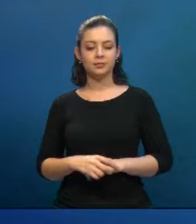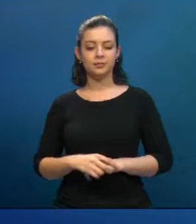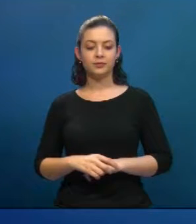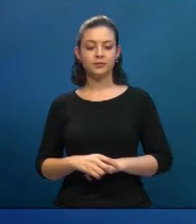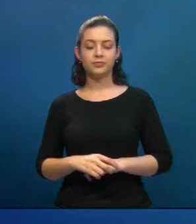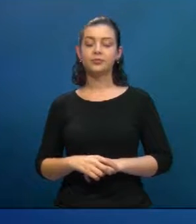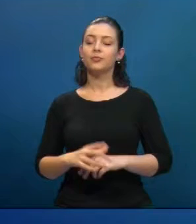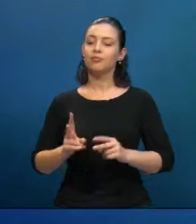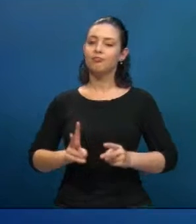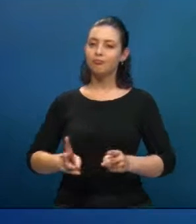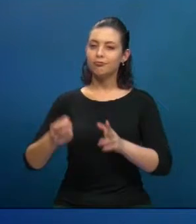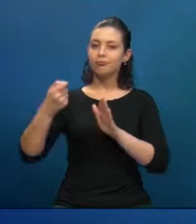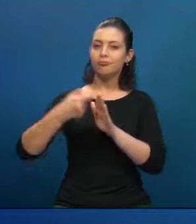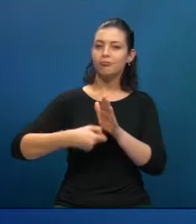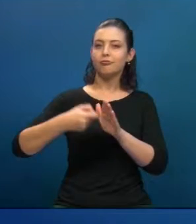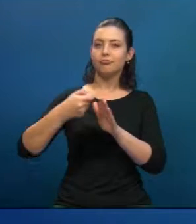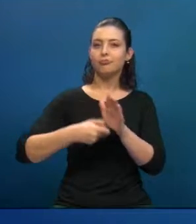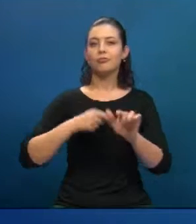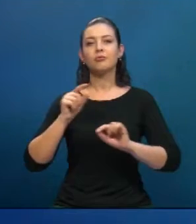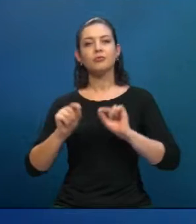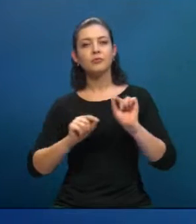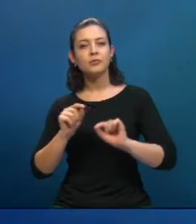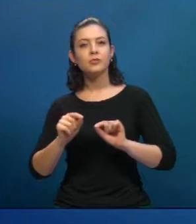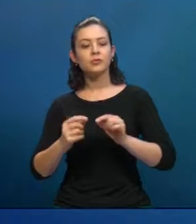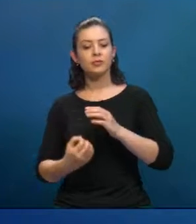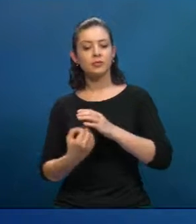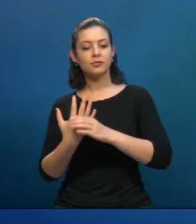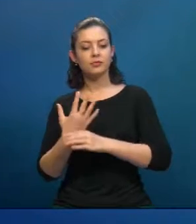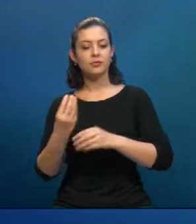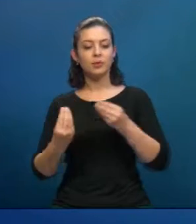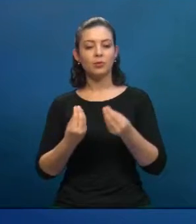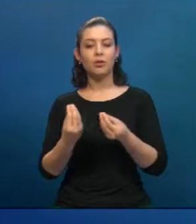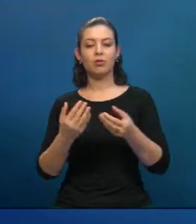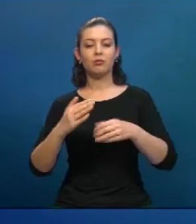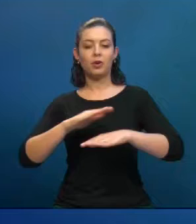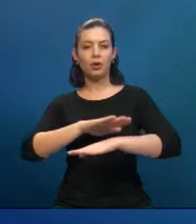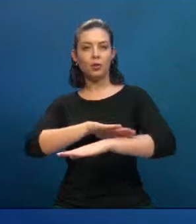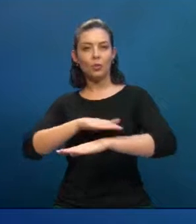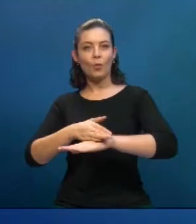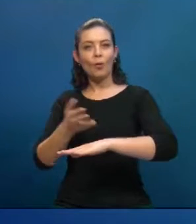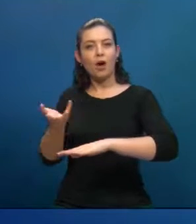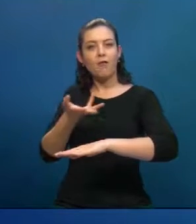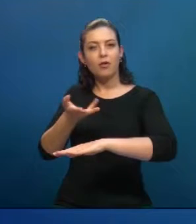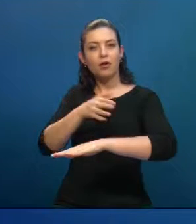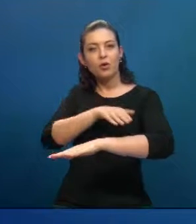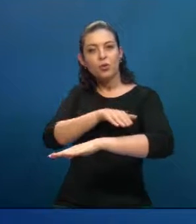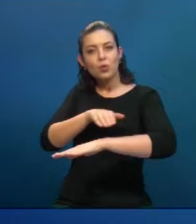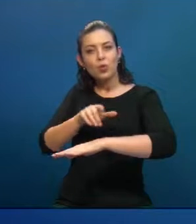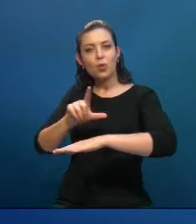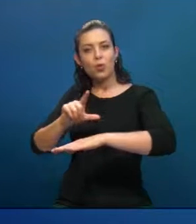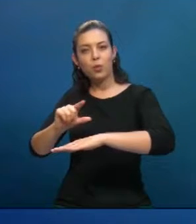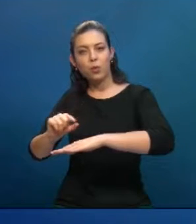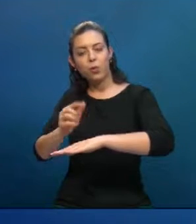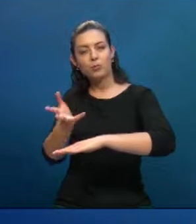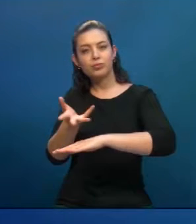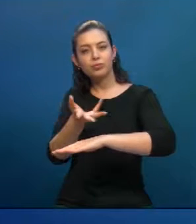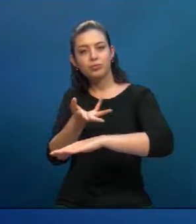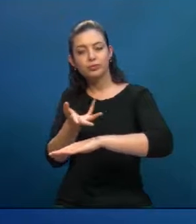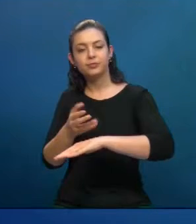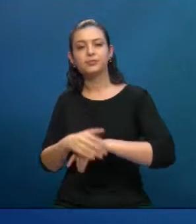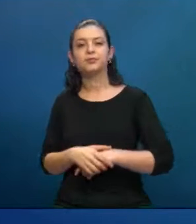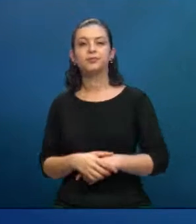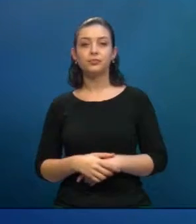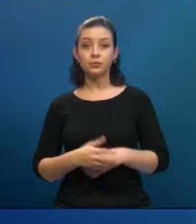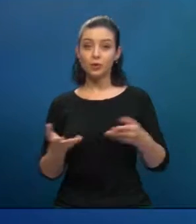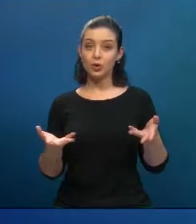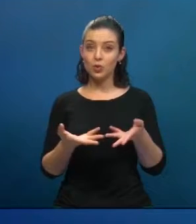eu que sempre defende a implantação de obstáculos na de redutores de velocidade por toda a cidade de jacareí ea